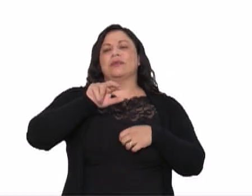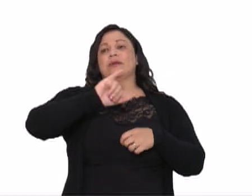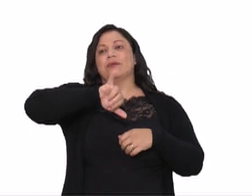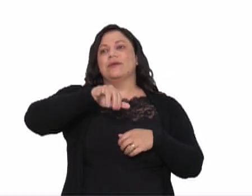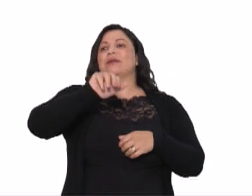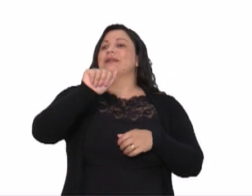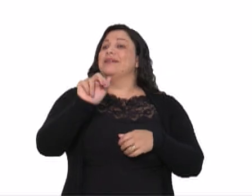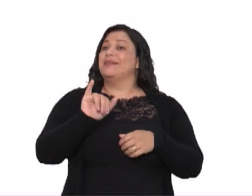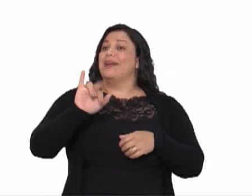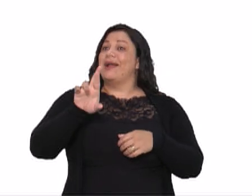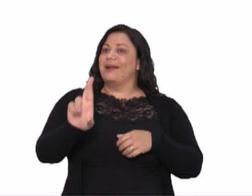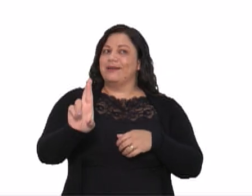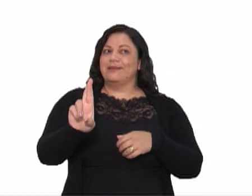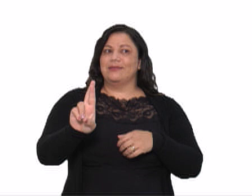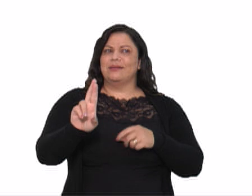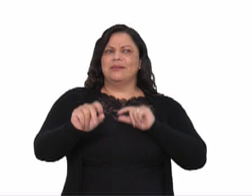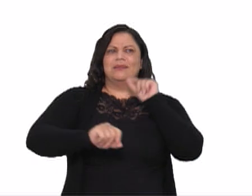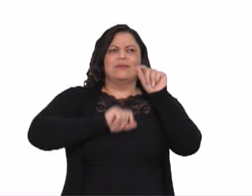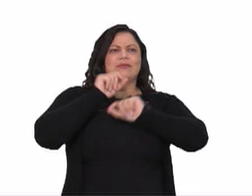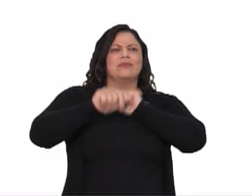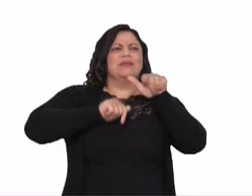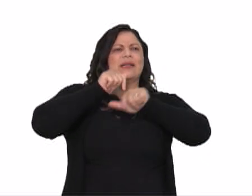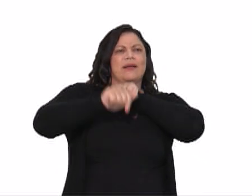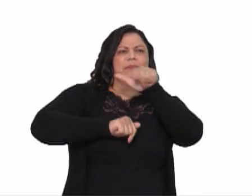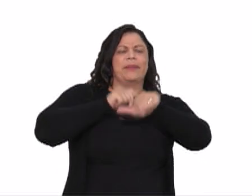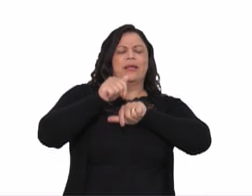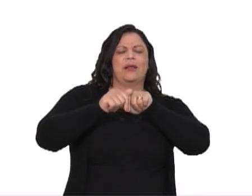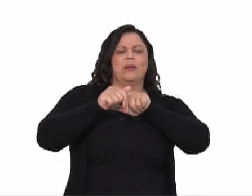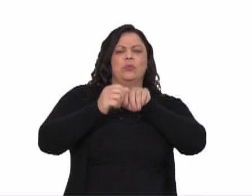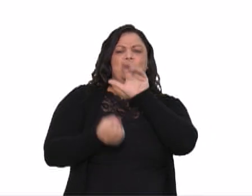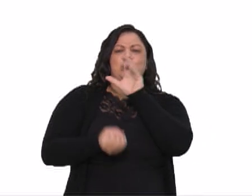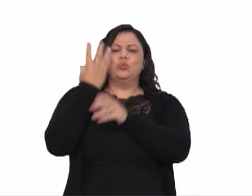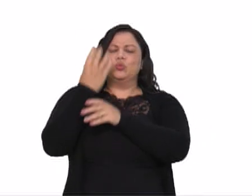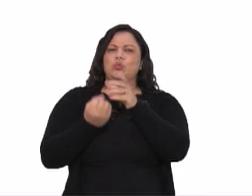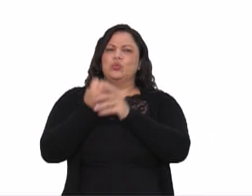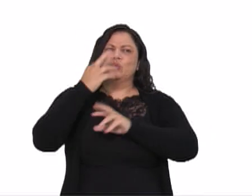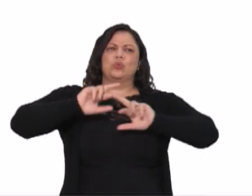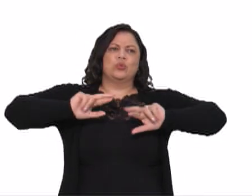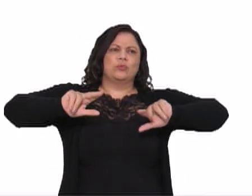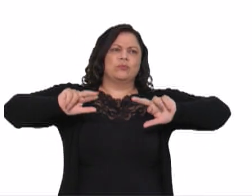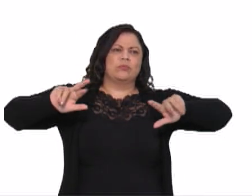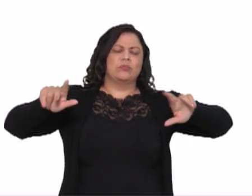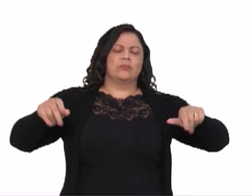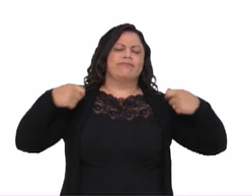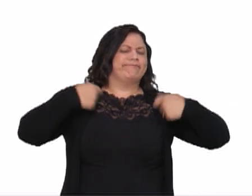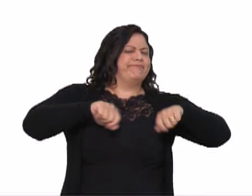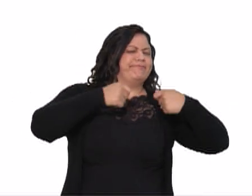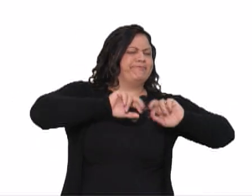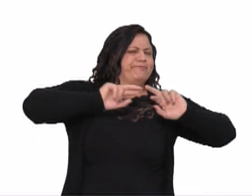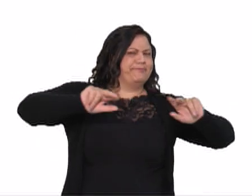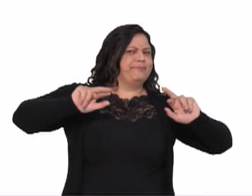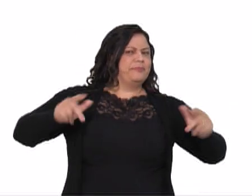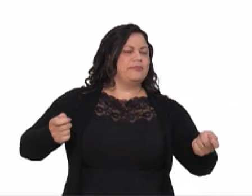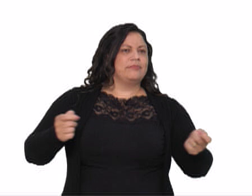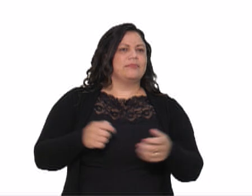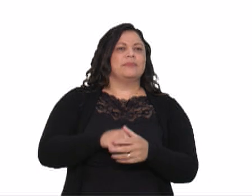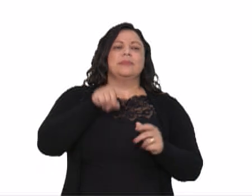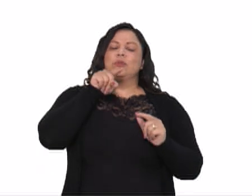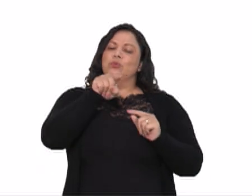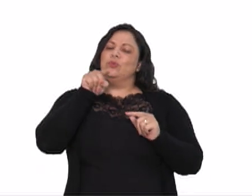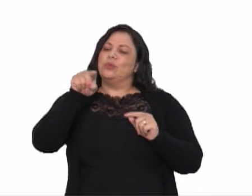novas necessidades. 3 pontos, as reticências. As reticências